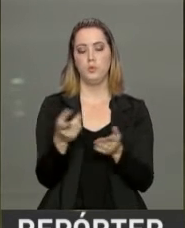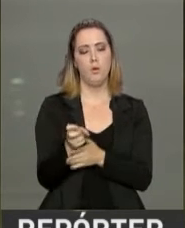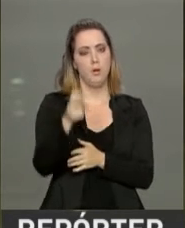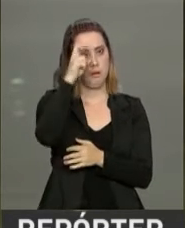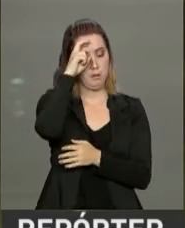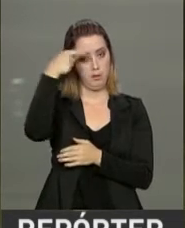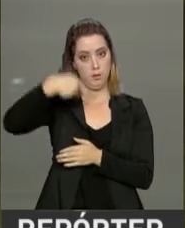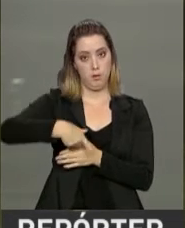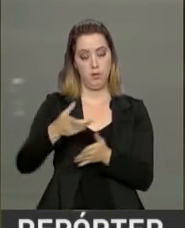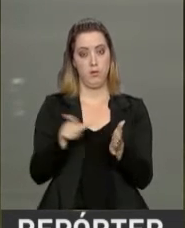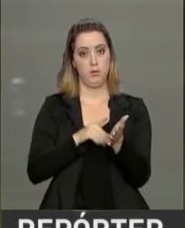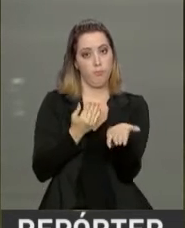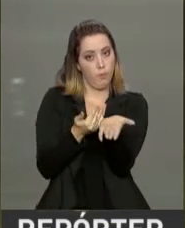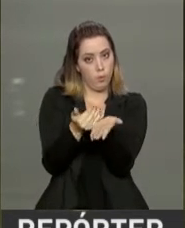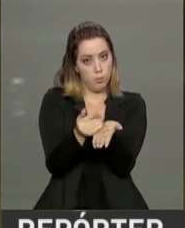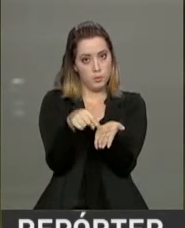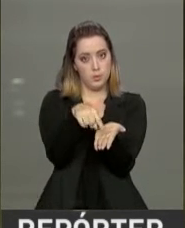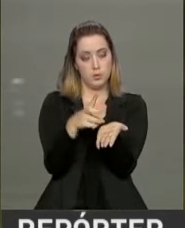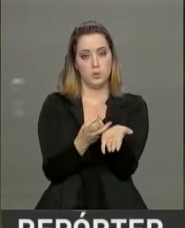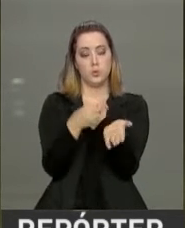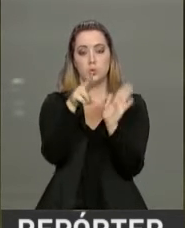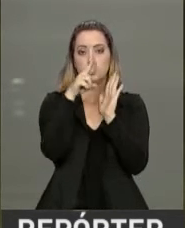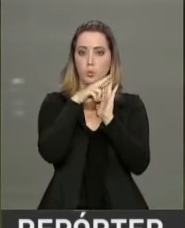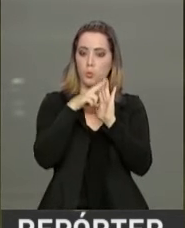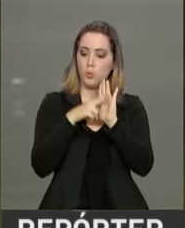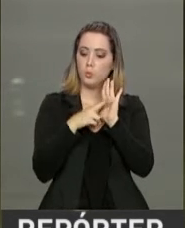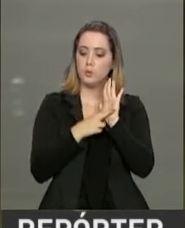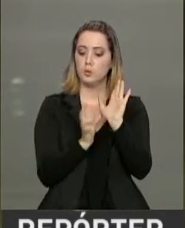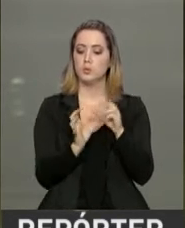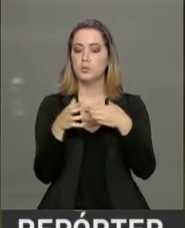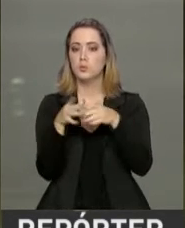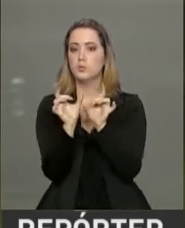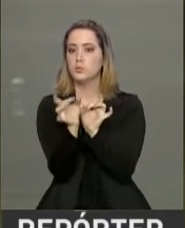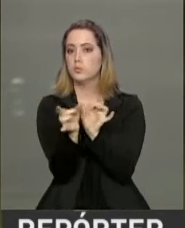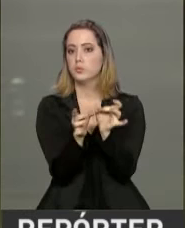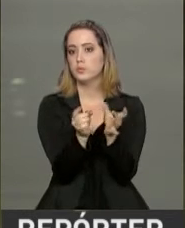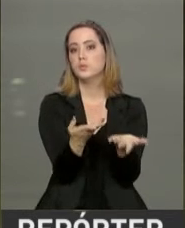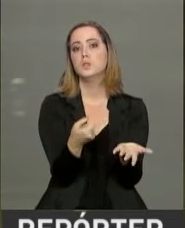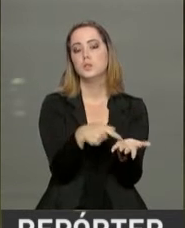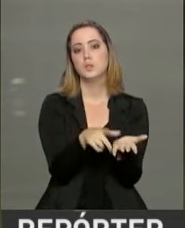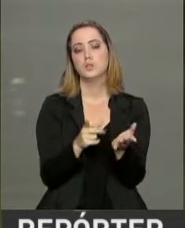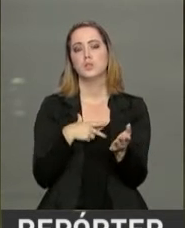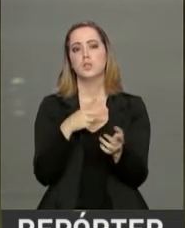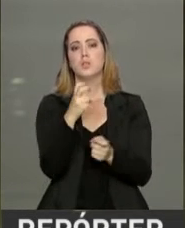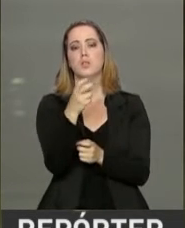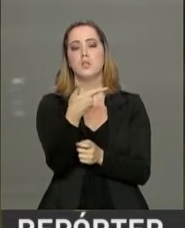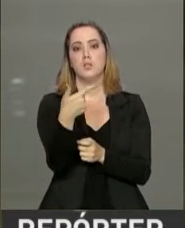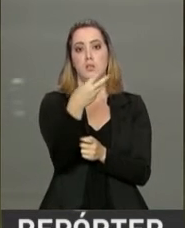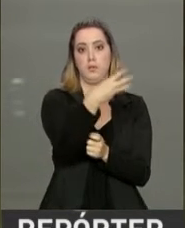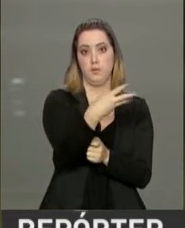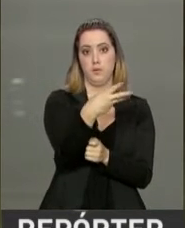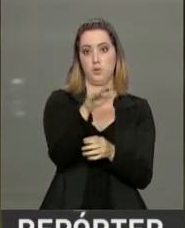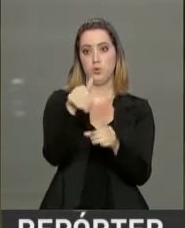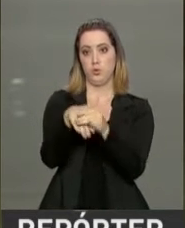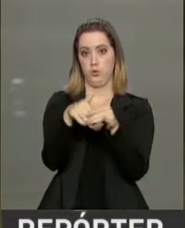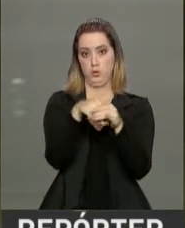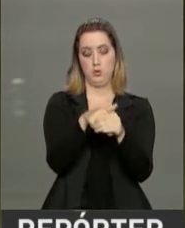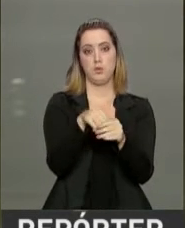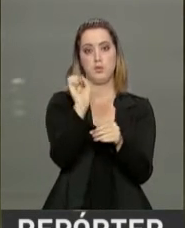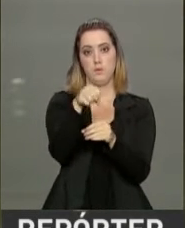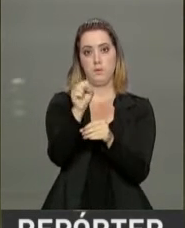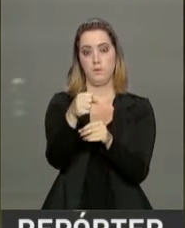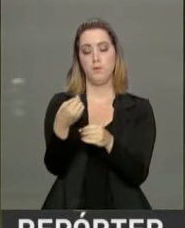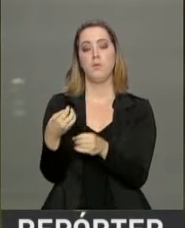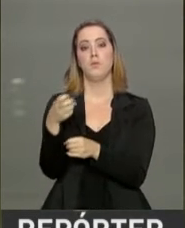com a aprovação do relatório que trata do assunto em comissão especial pelo placar de 23 votos favoráveis e